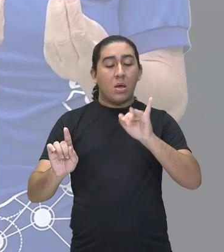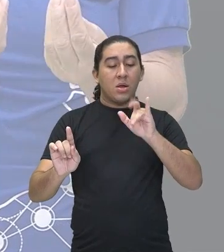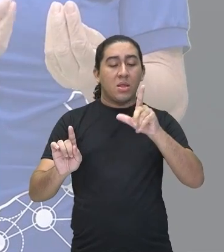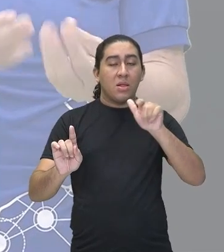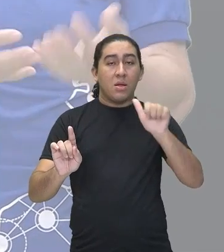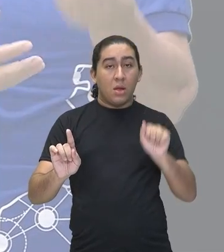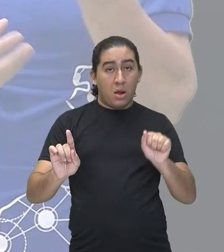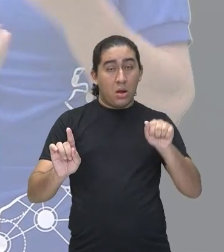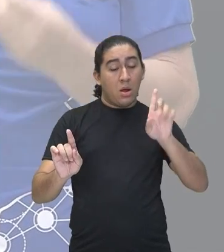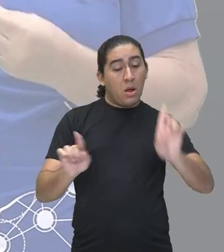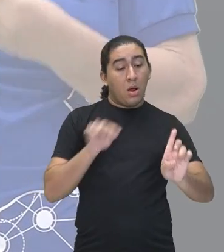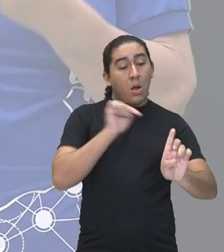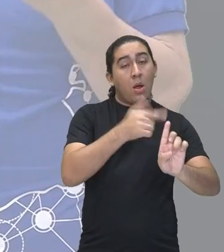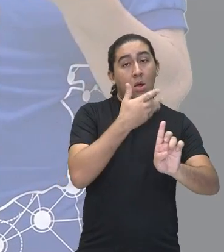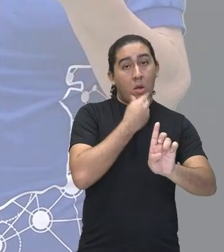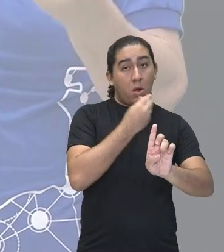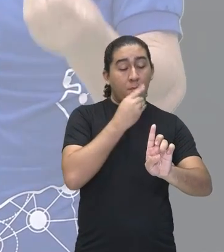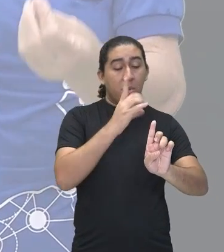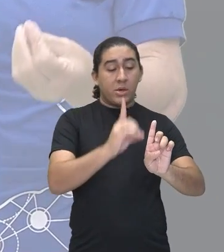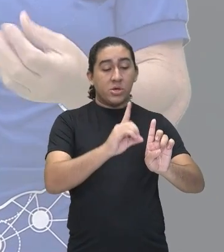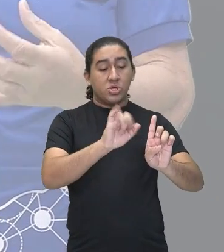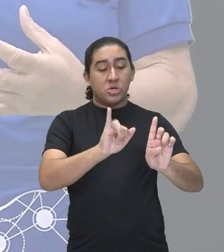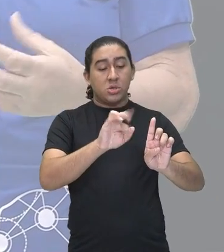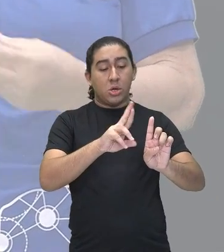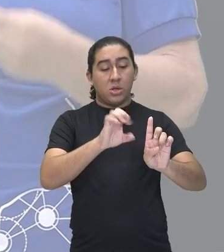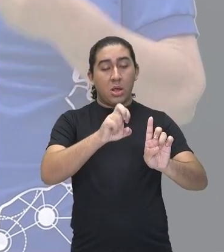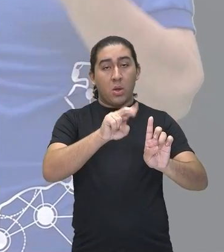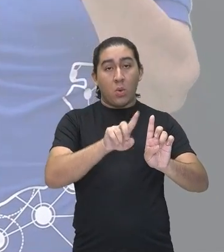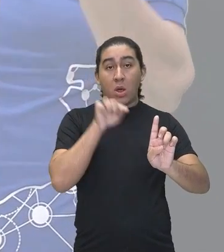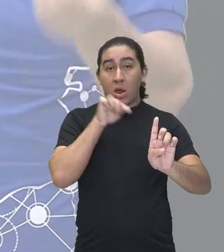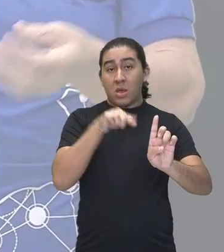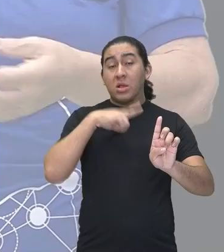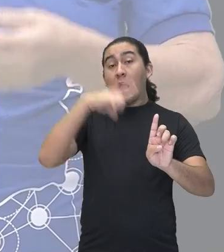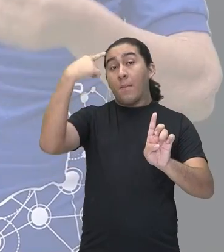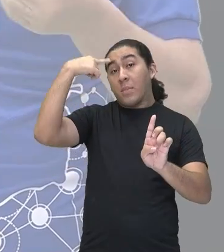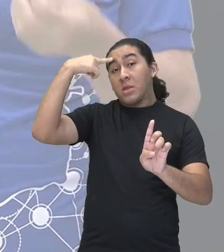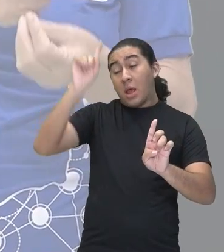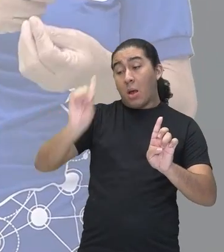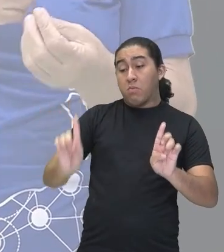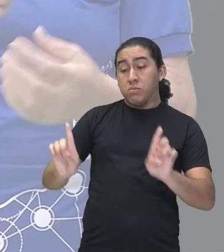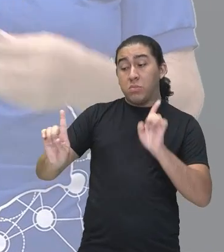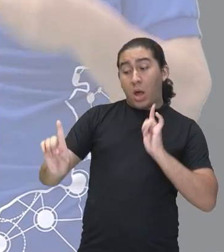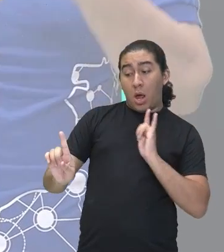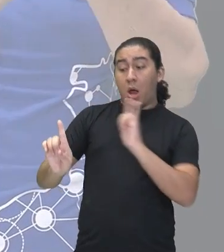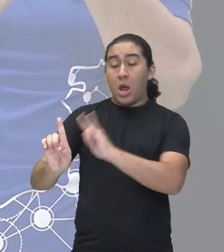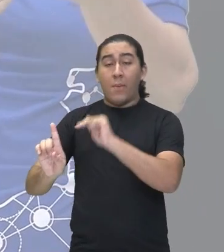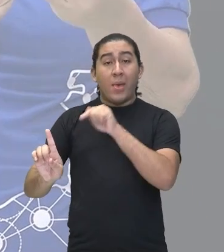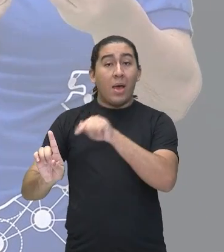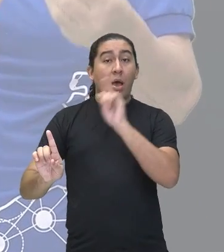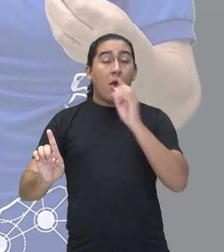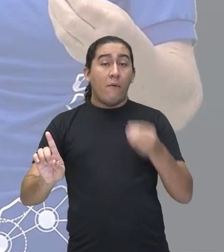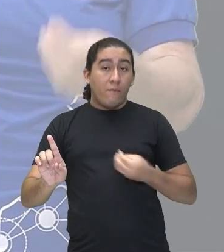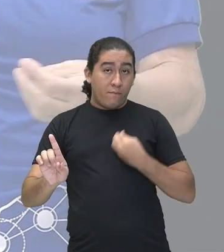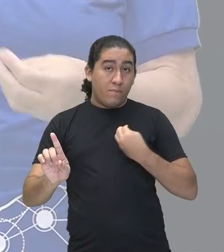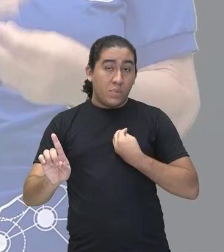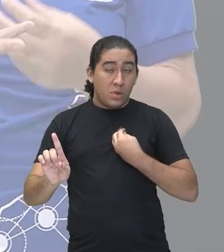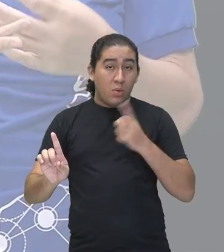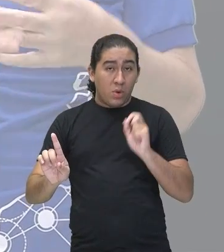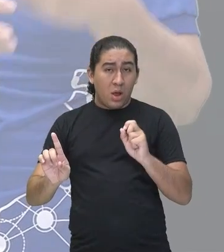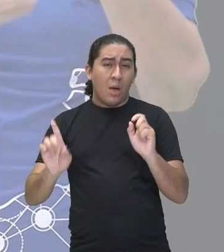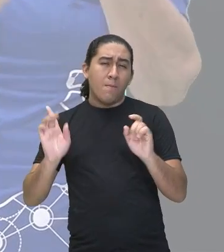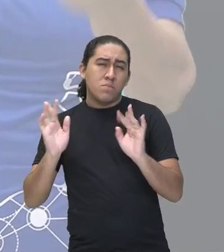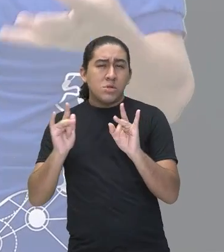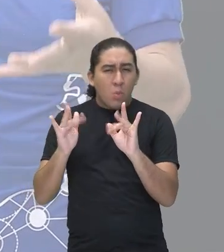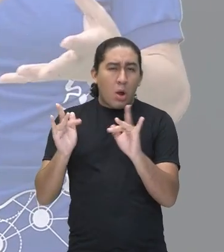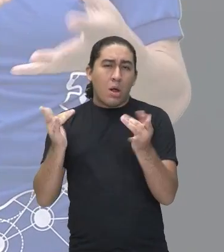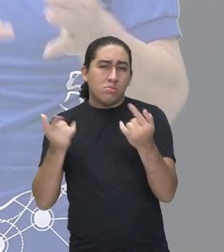de Dirceu e tem uma mulher idealizada que é alguém que na vida real foi uma namorada